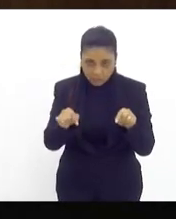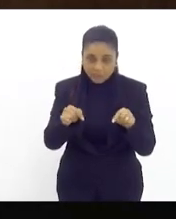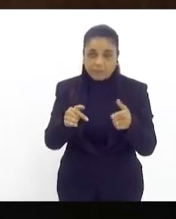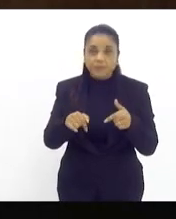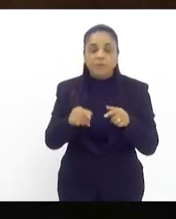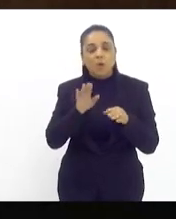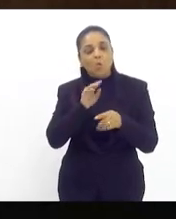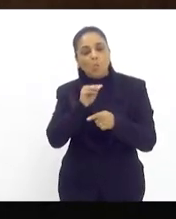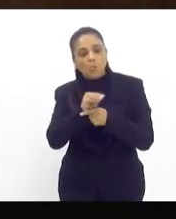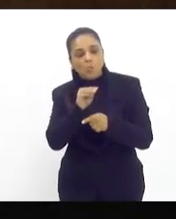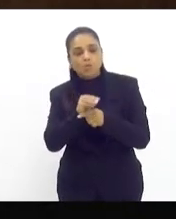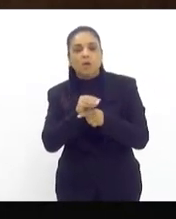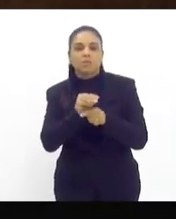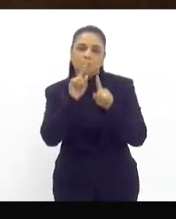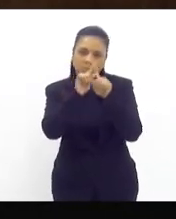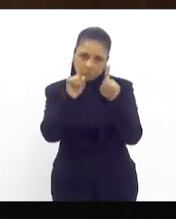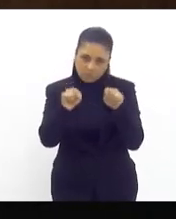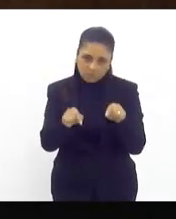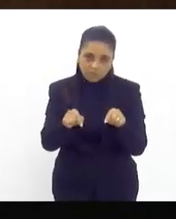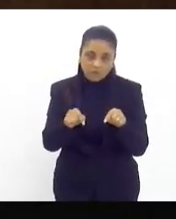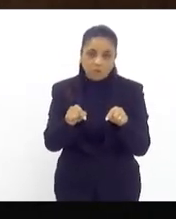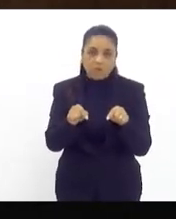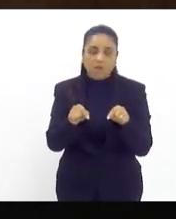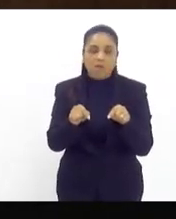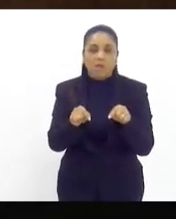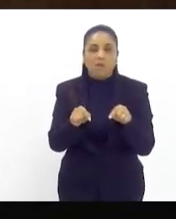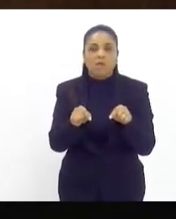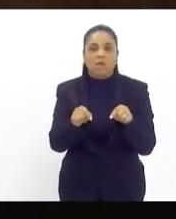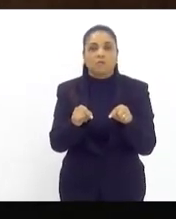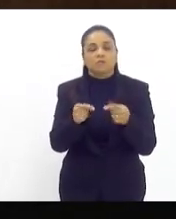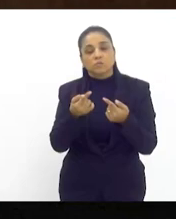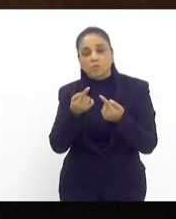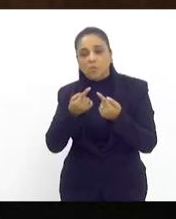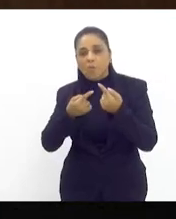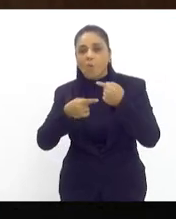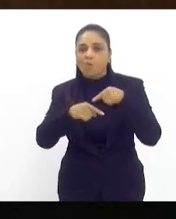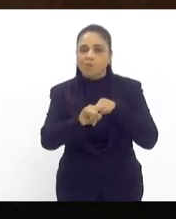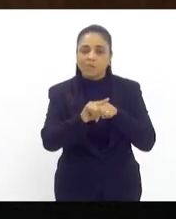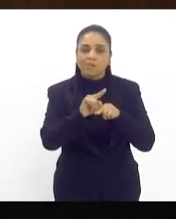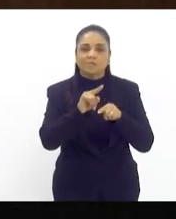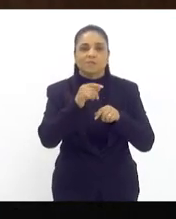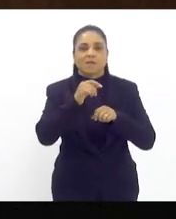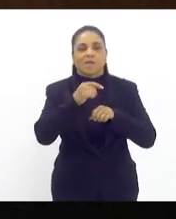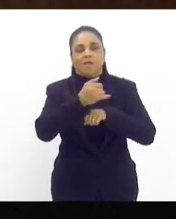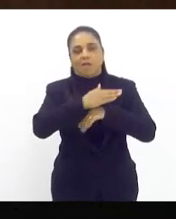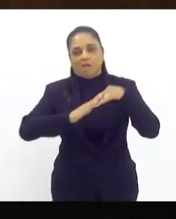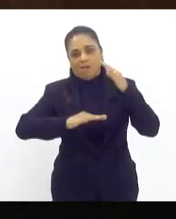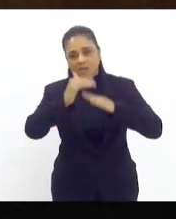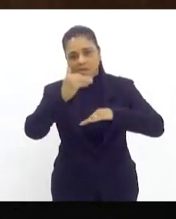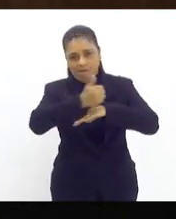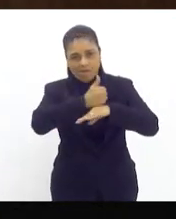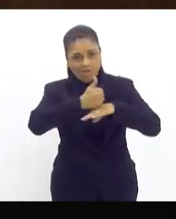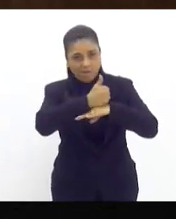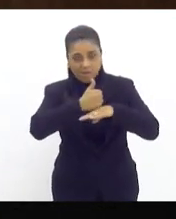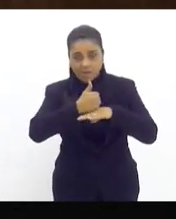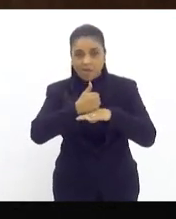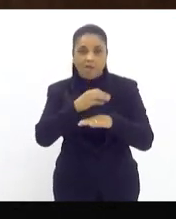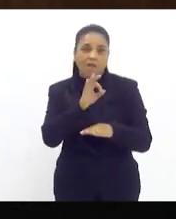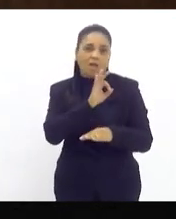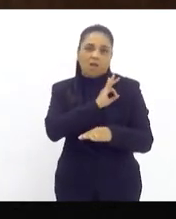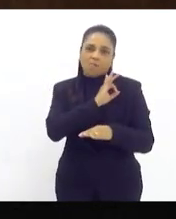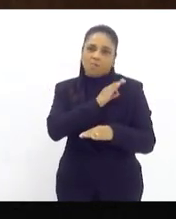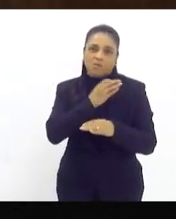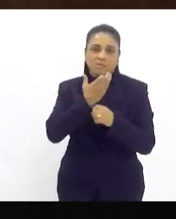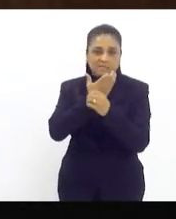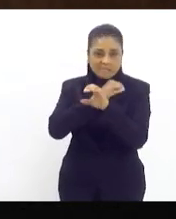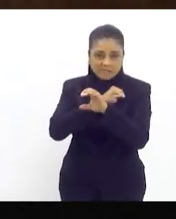servidor sobretudo que ao Contrário de outras carreiras do mundo jurídico a polícia civil Não tem qualquer tipo de apoio